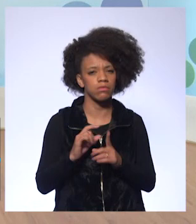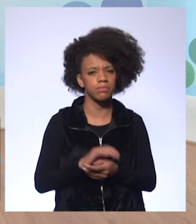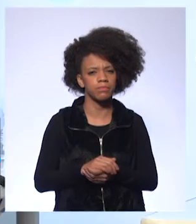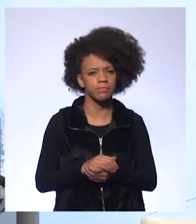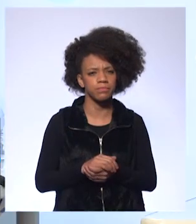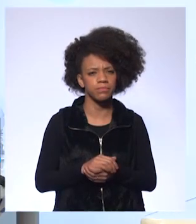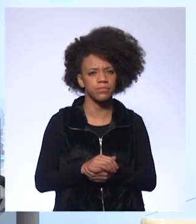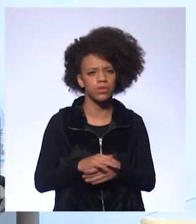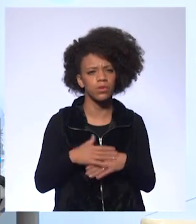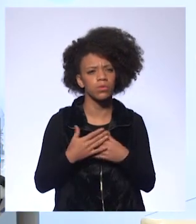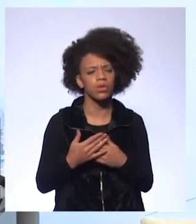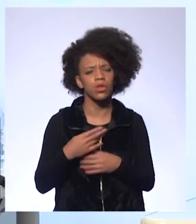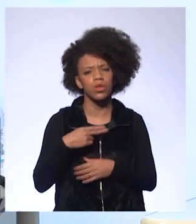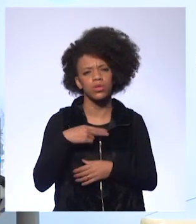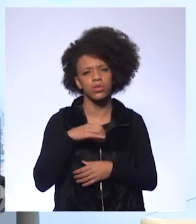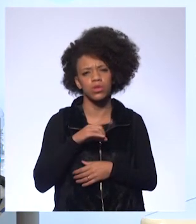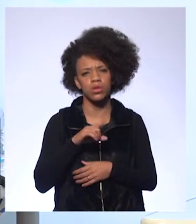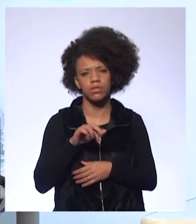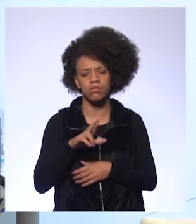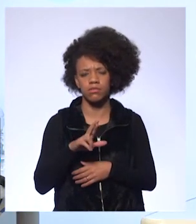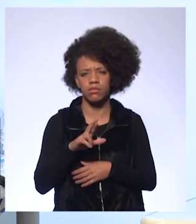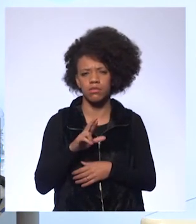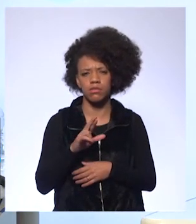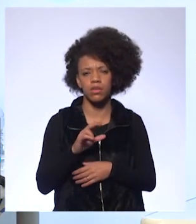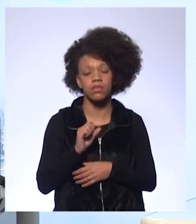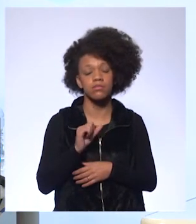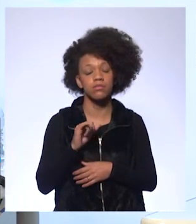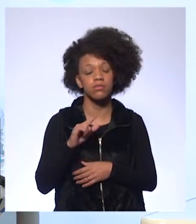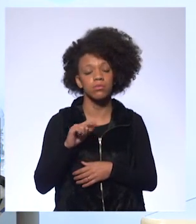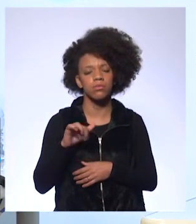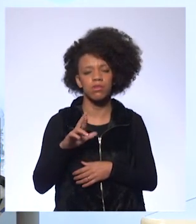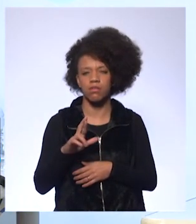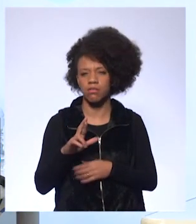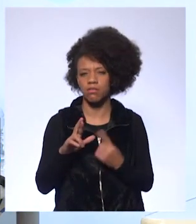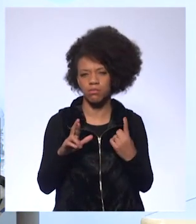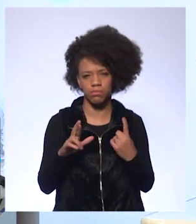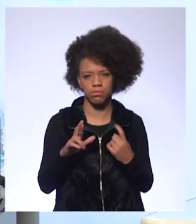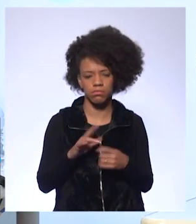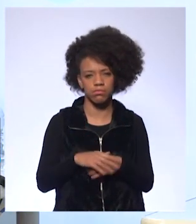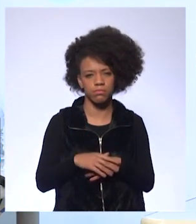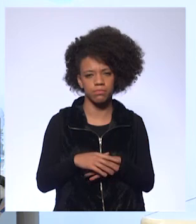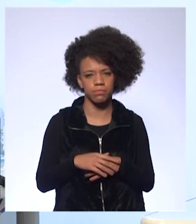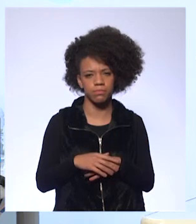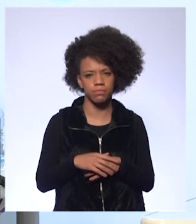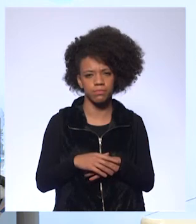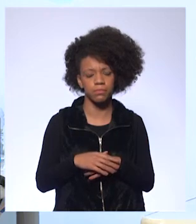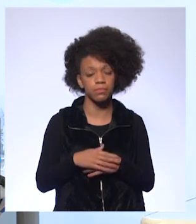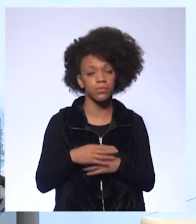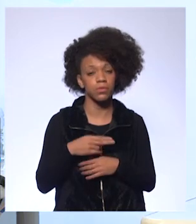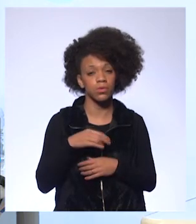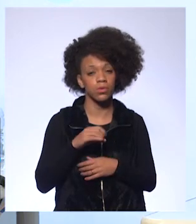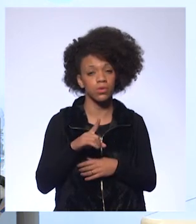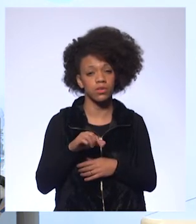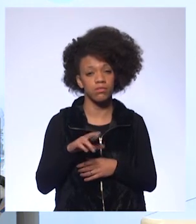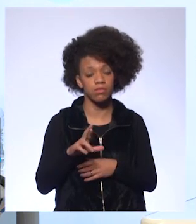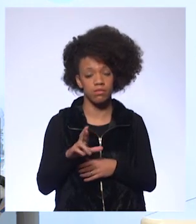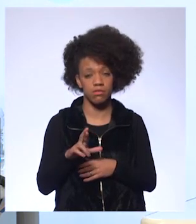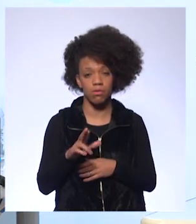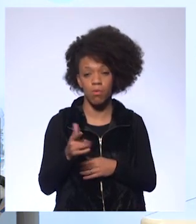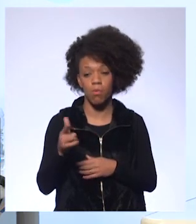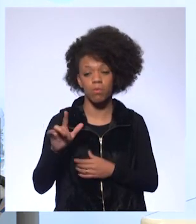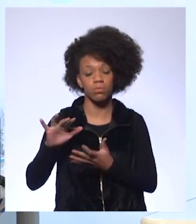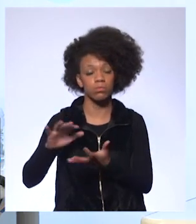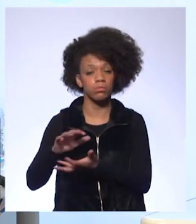another quando a gente falar nada é singular Então é só Então você fala another Planet outro